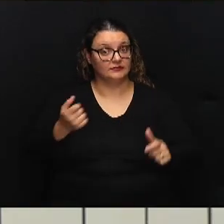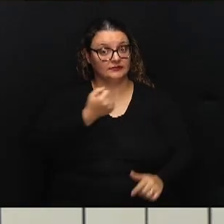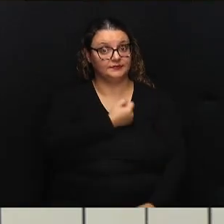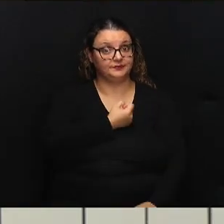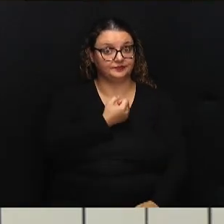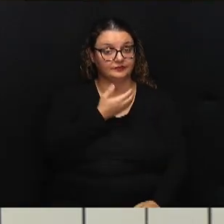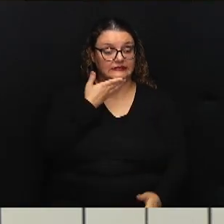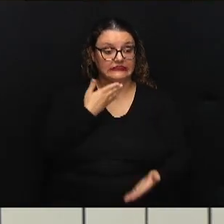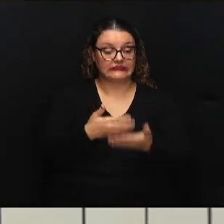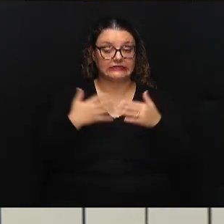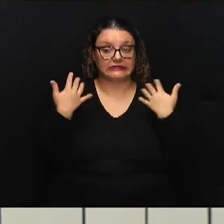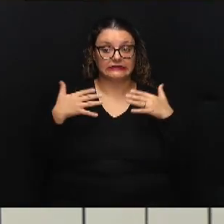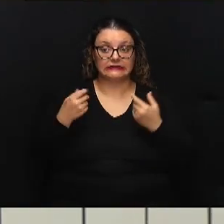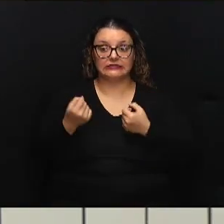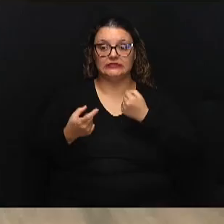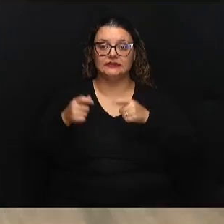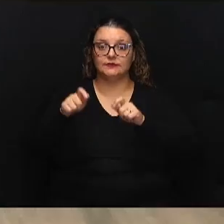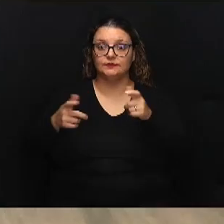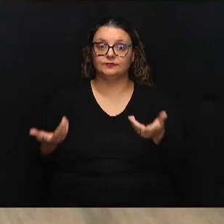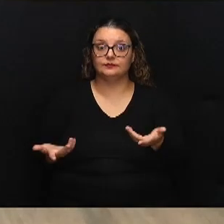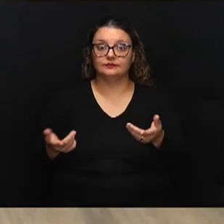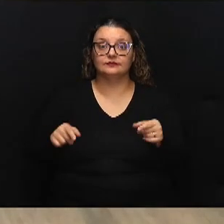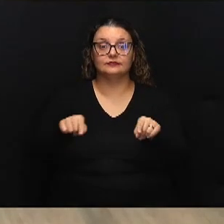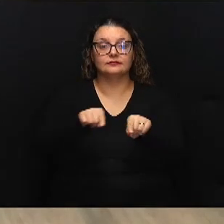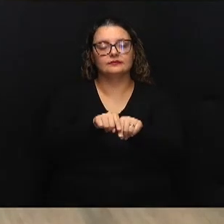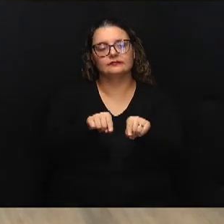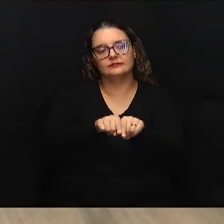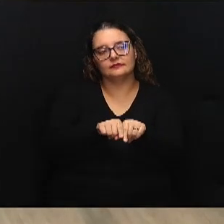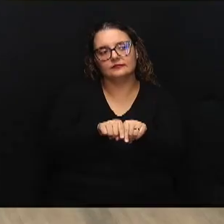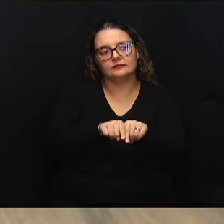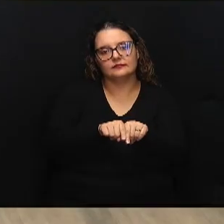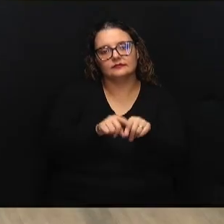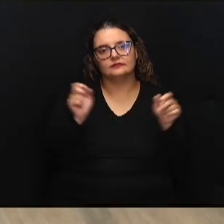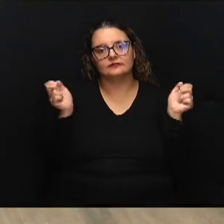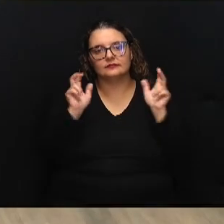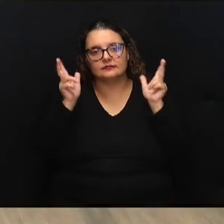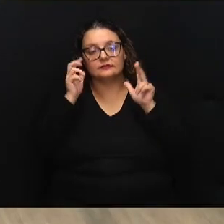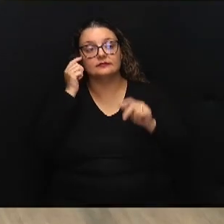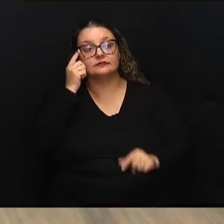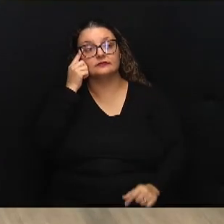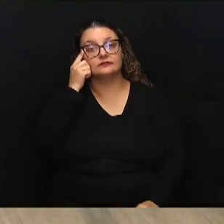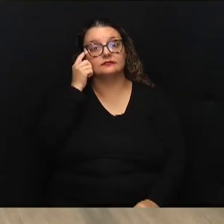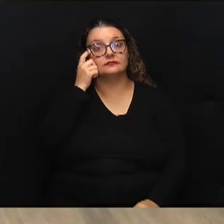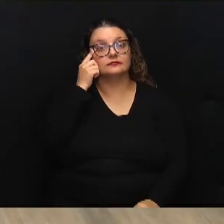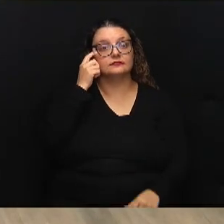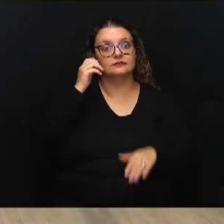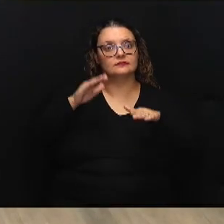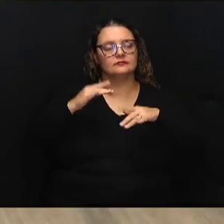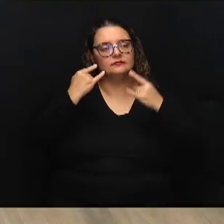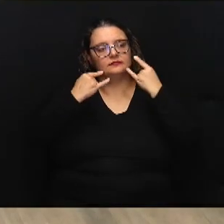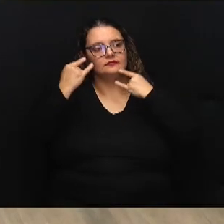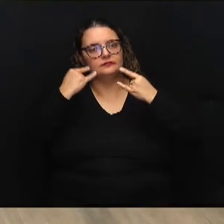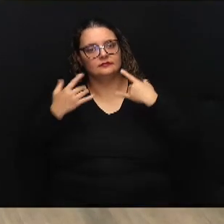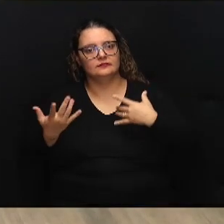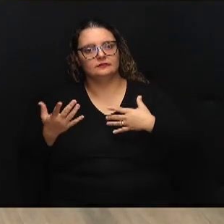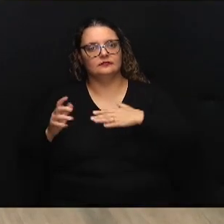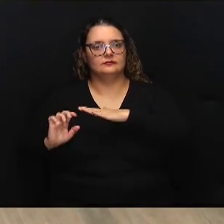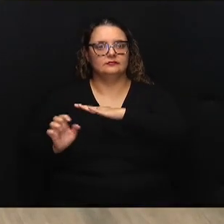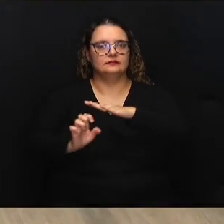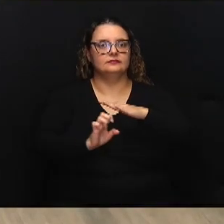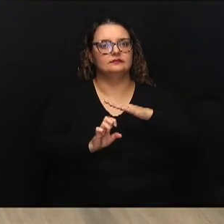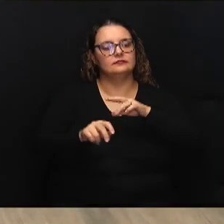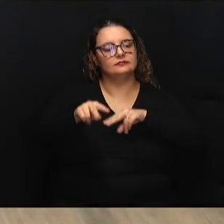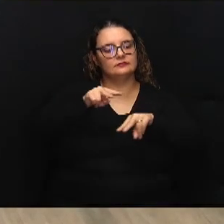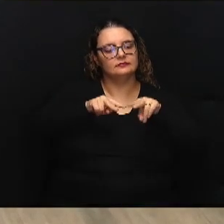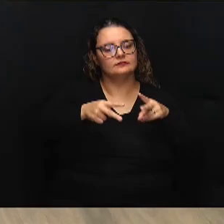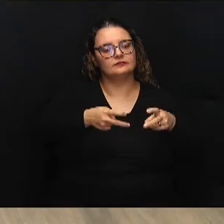algumas pessoas, só que, por outro lado, tem despertado talvez um interesse das empresas em